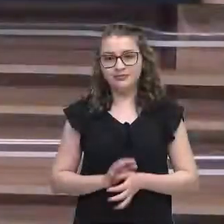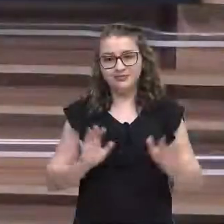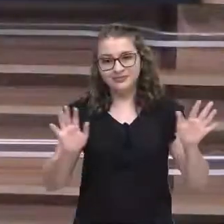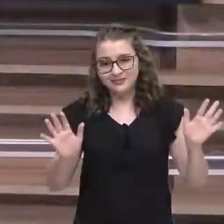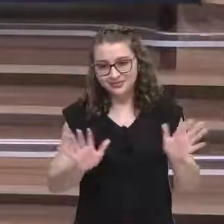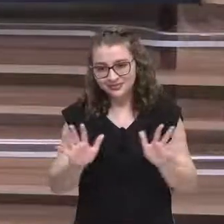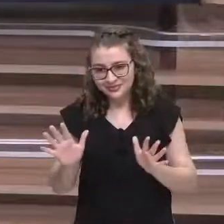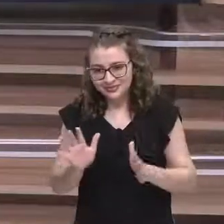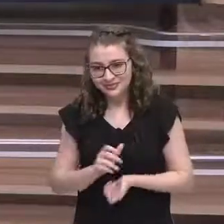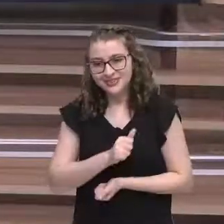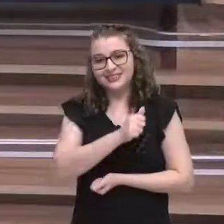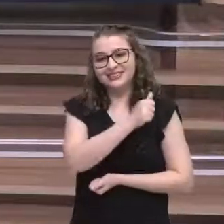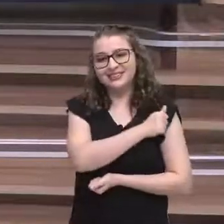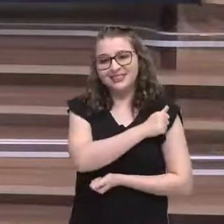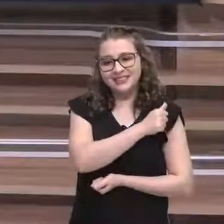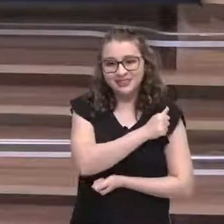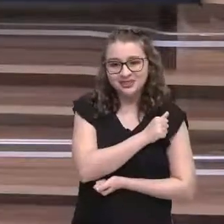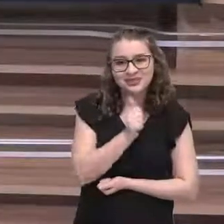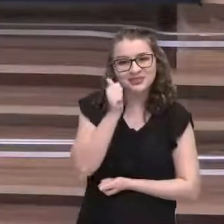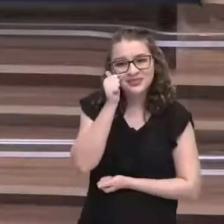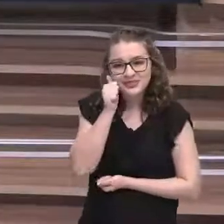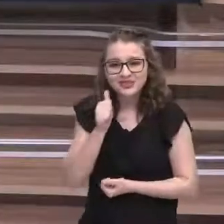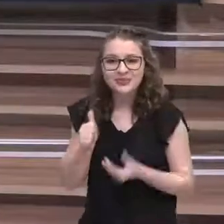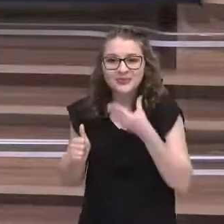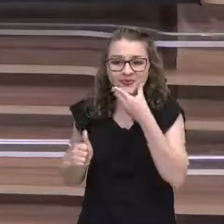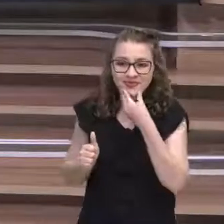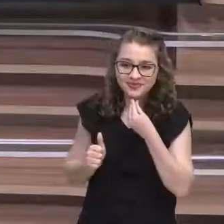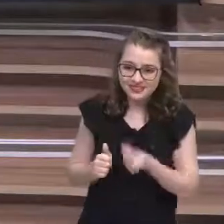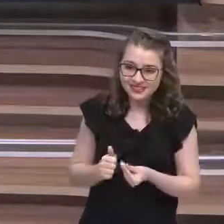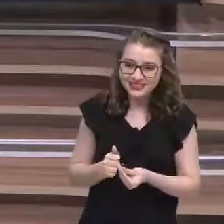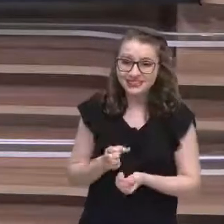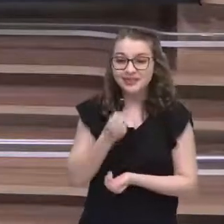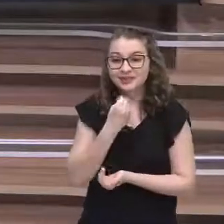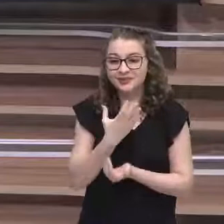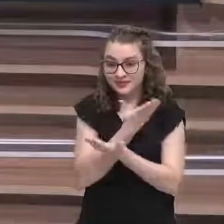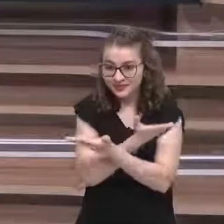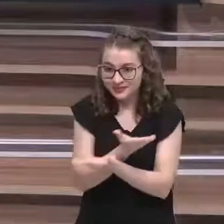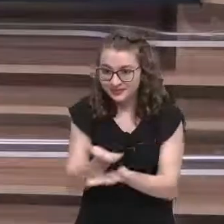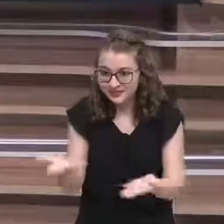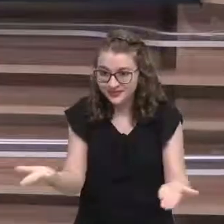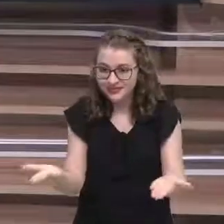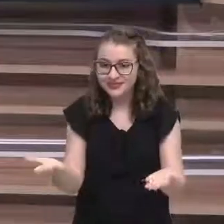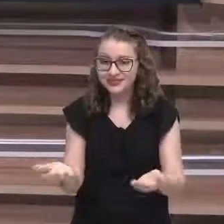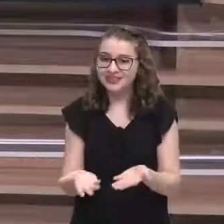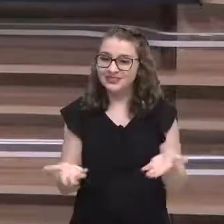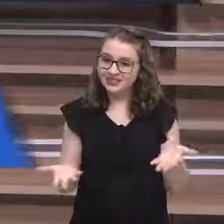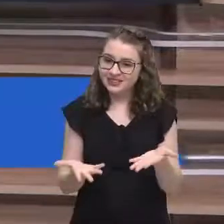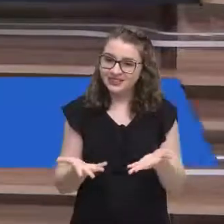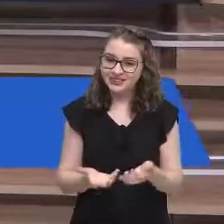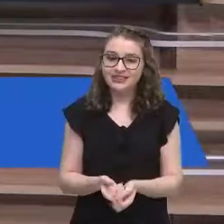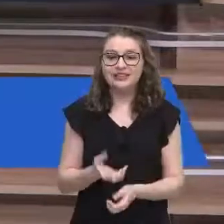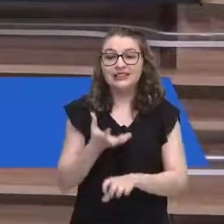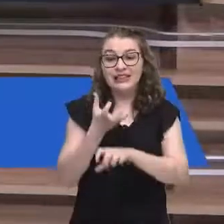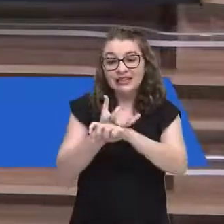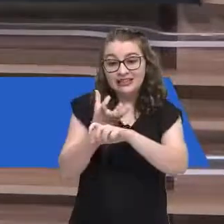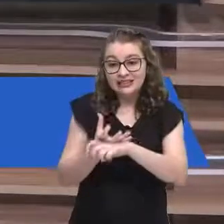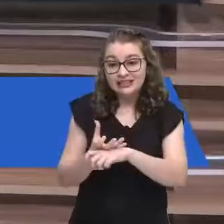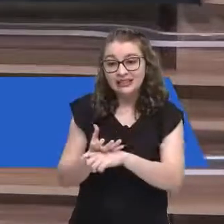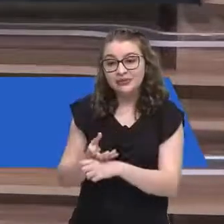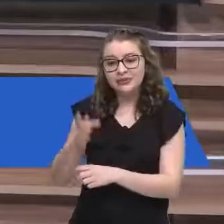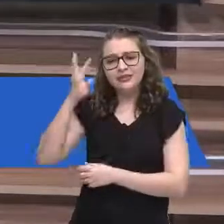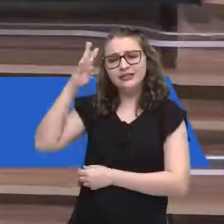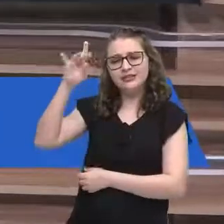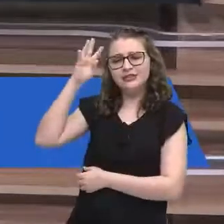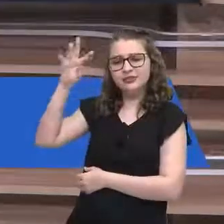Olá, meus queridos alunos, queridas alunas, sejam bem-vindos, bem-vindas à nossa aula de filosofia. Eu